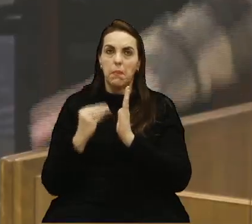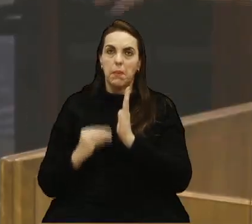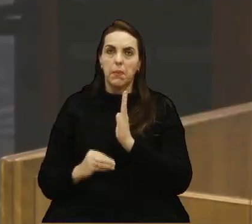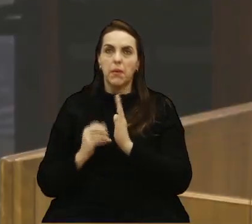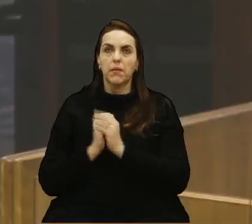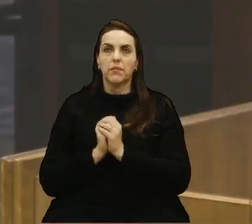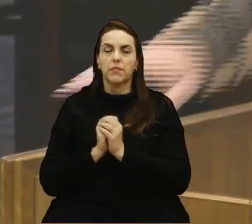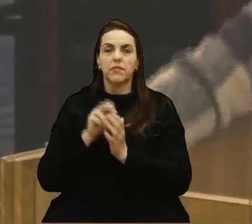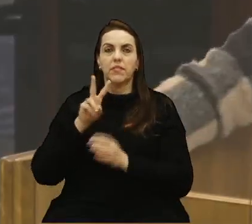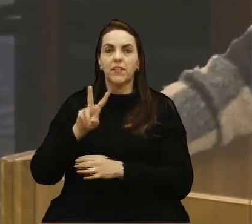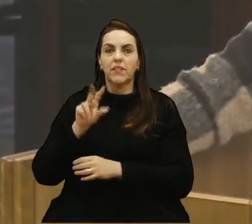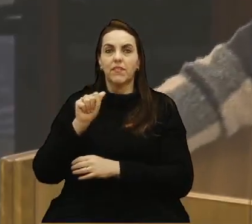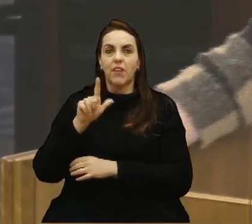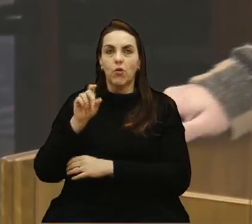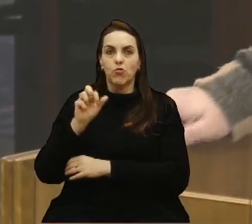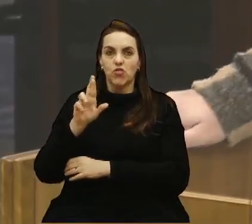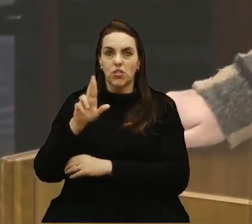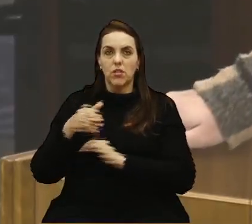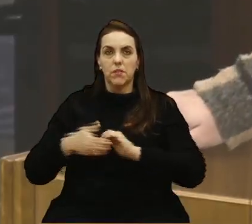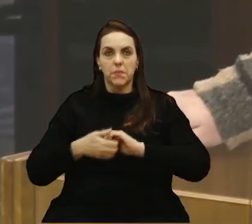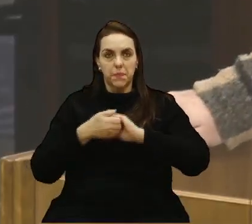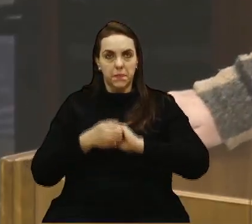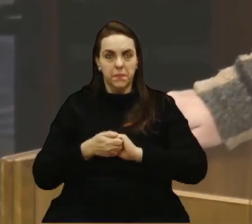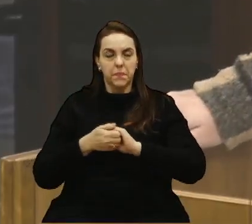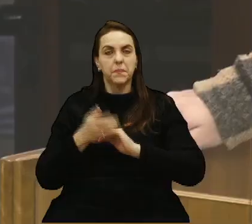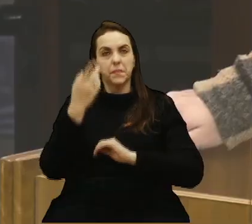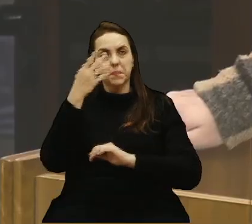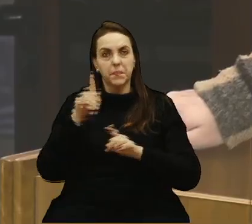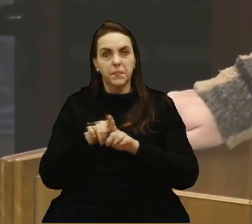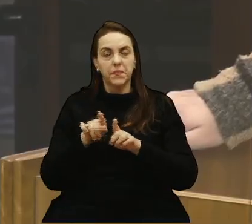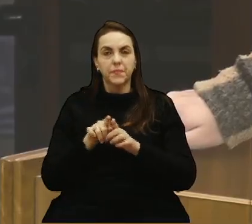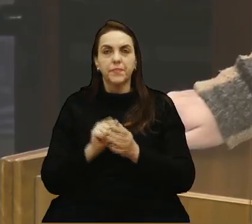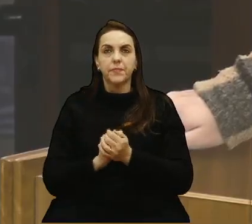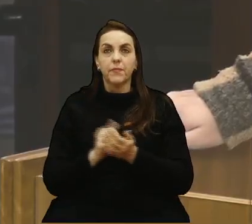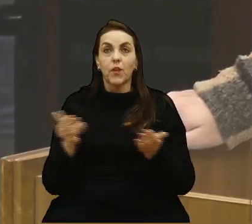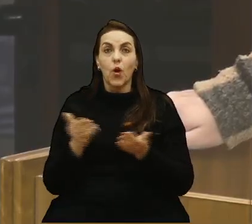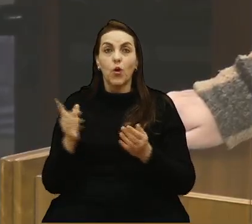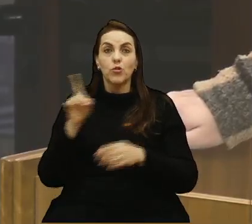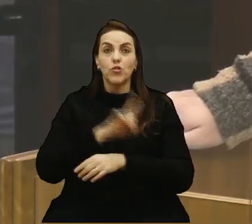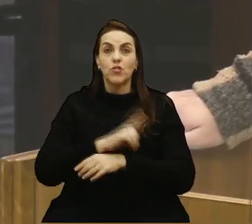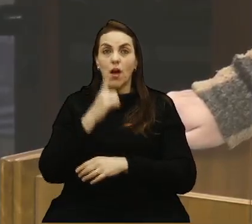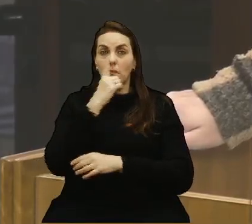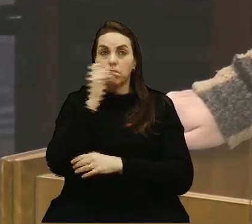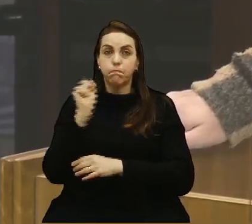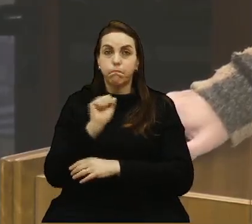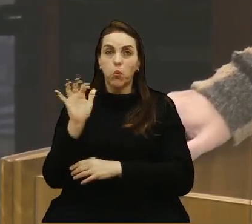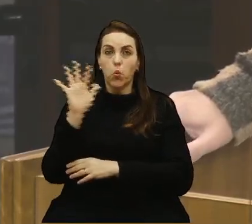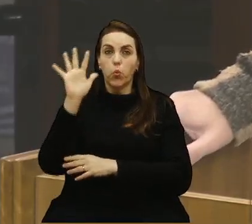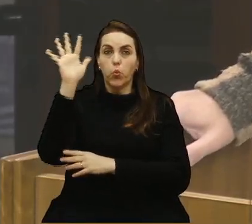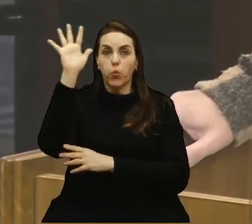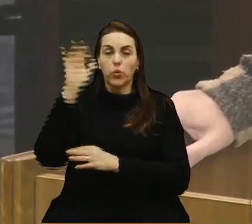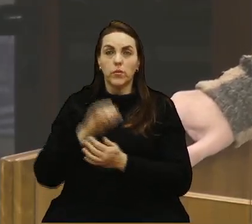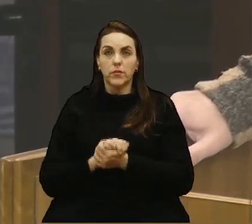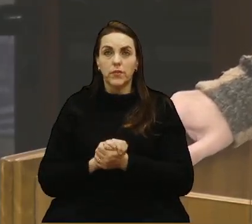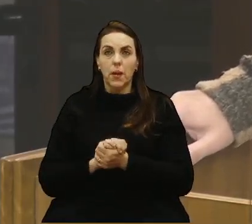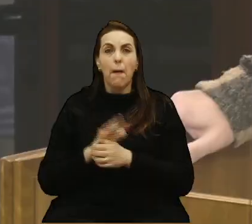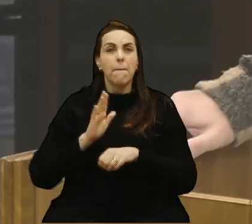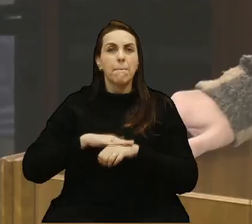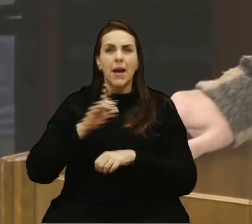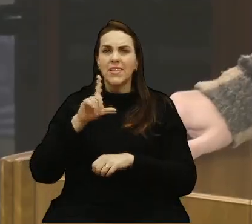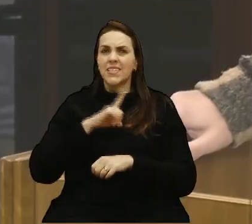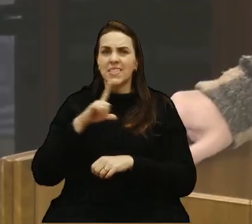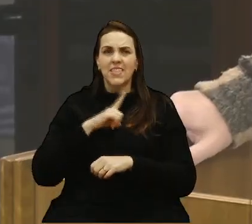O Valdir, meus cumprimentos a Vossa Excelência também. Porque hoje é o dia da poluição, Ciro Fabres. E o que mais tem por aí